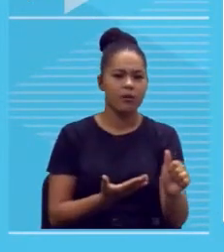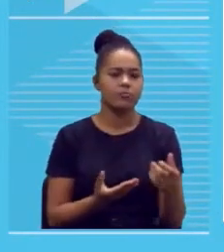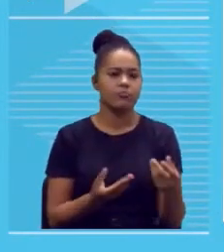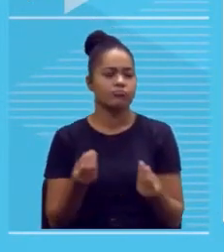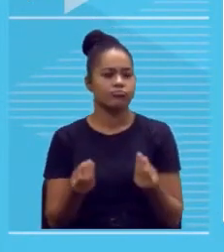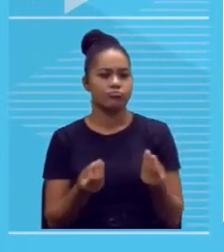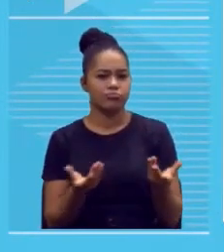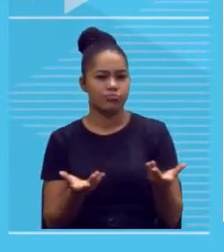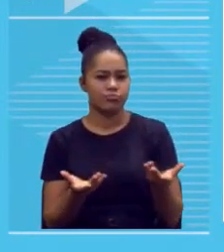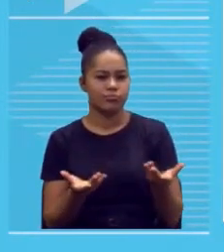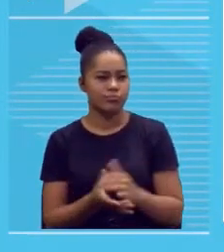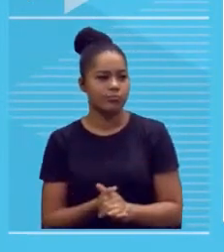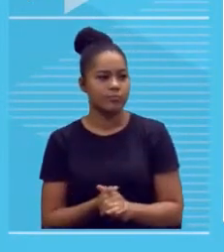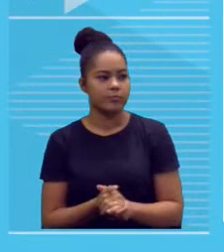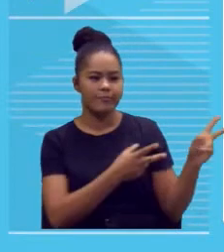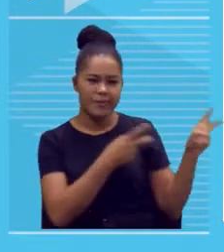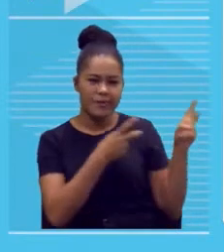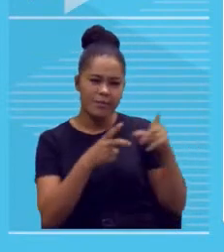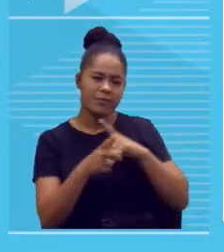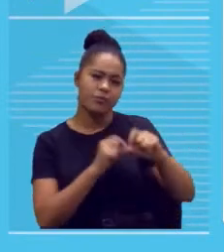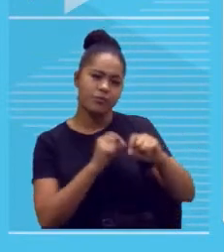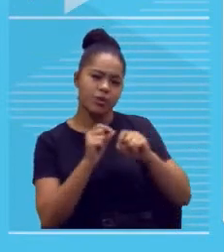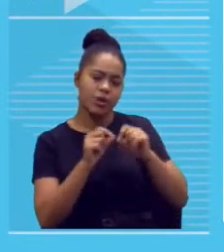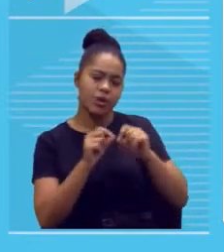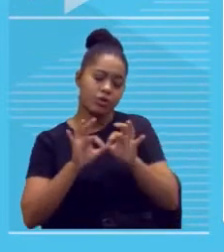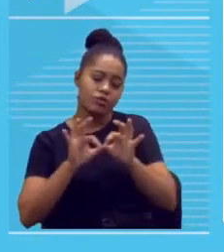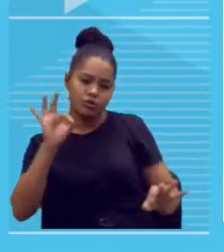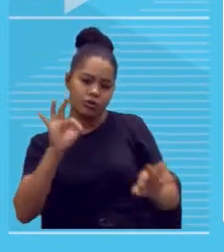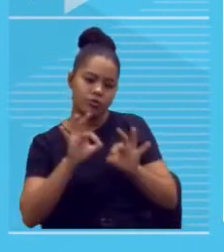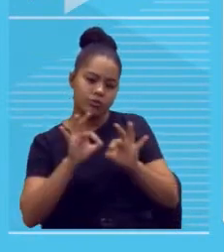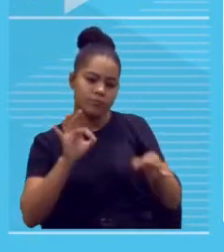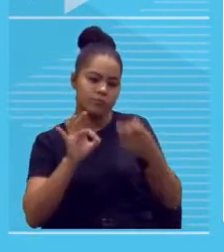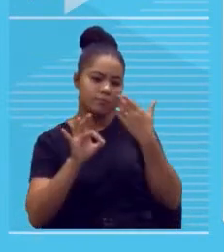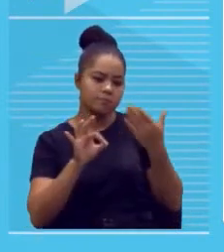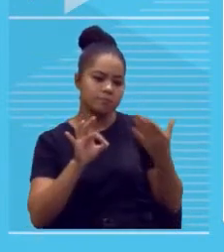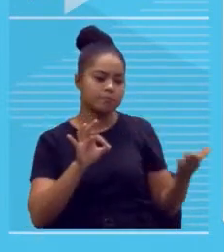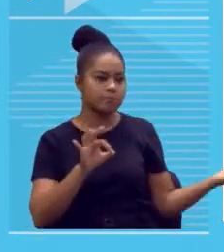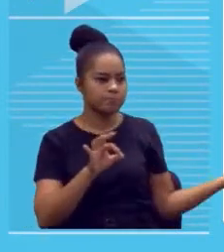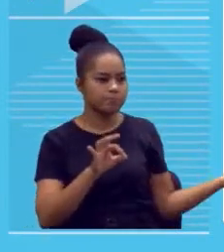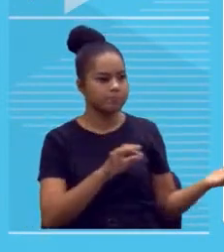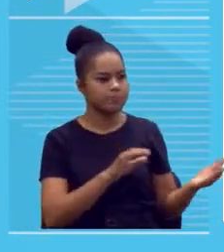Essas distâncias aqui, ó, meus amores. Essa distância aqui, ó.